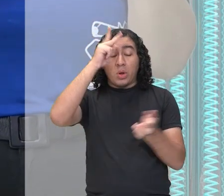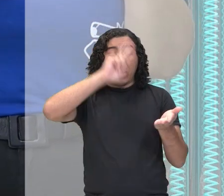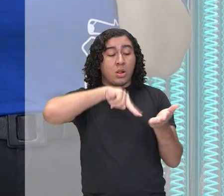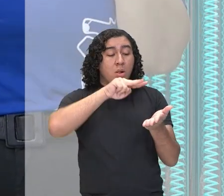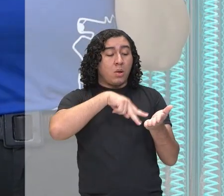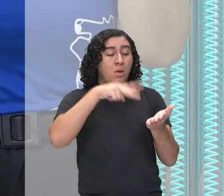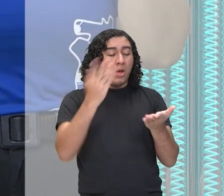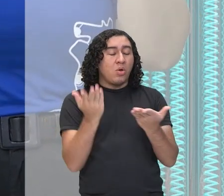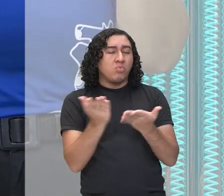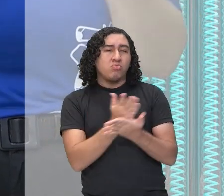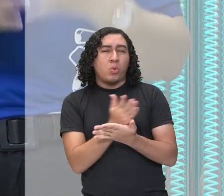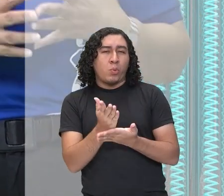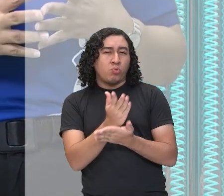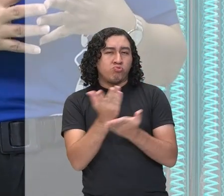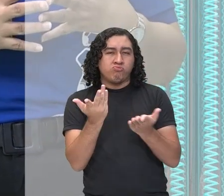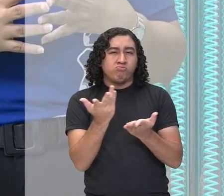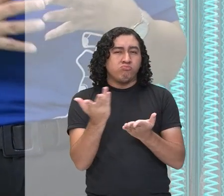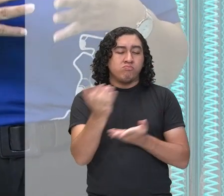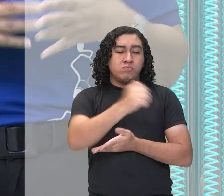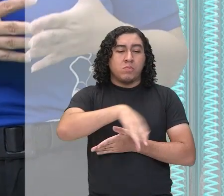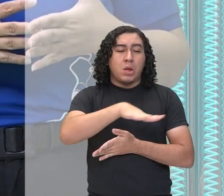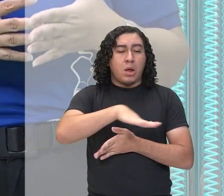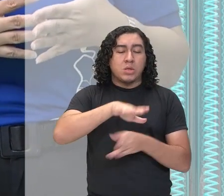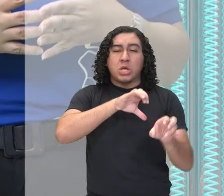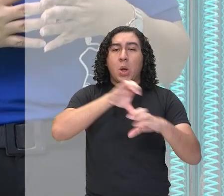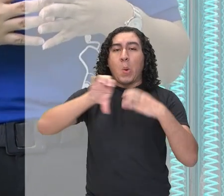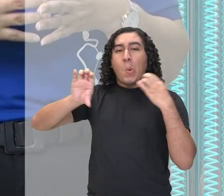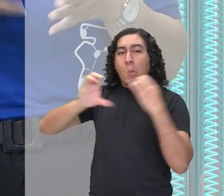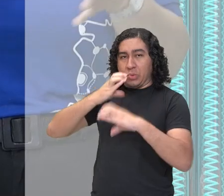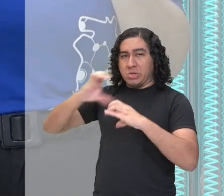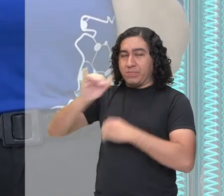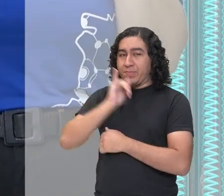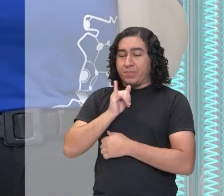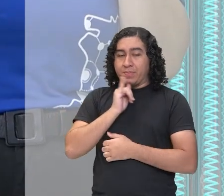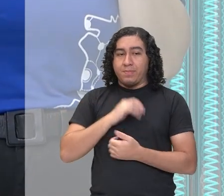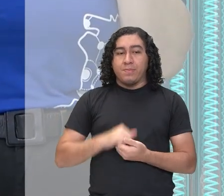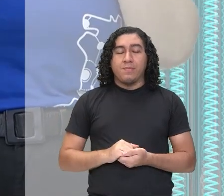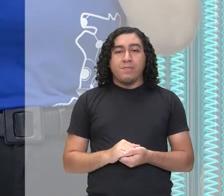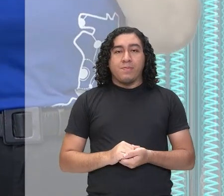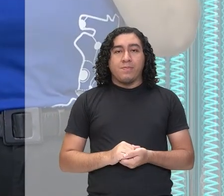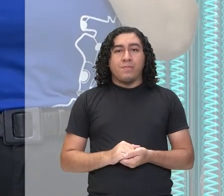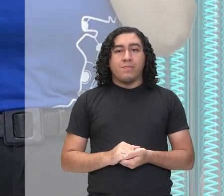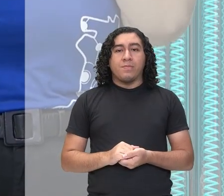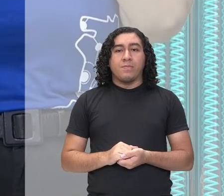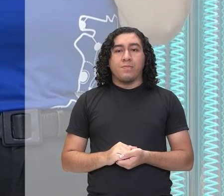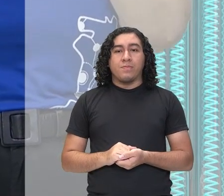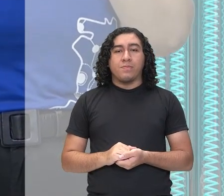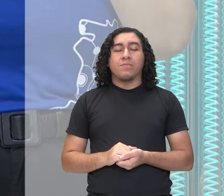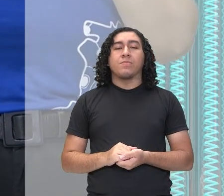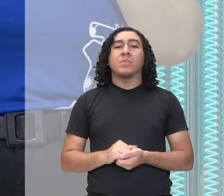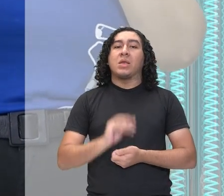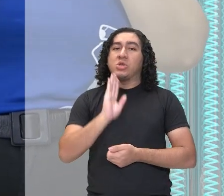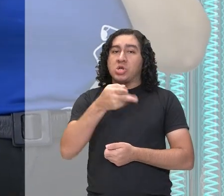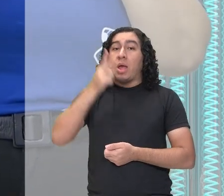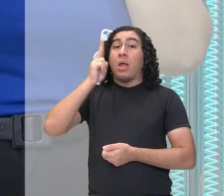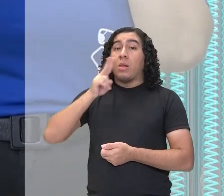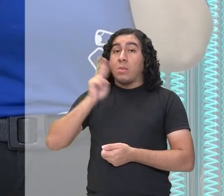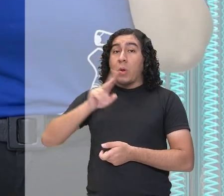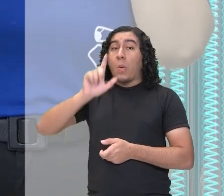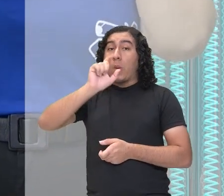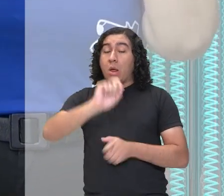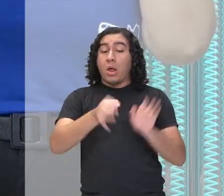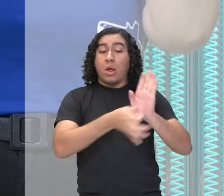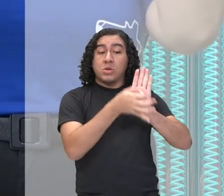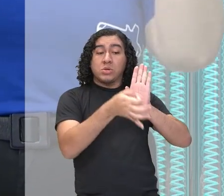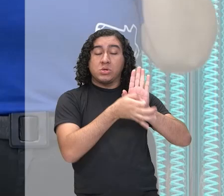determinado veículo de comunicação, vamos assim dizer. Dito isso, então, relembramos e reforçamos o que é um artigo de